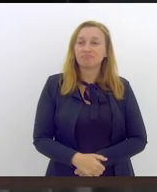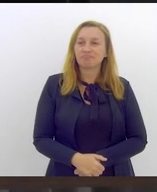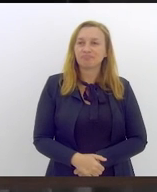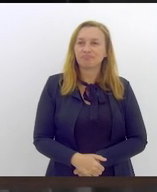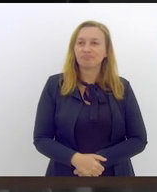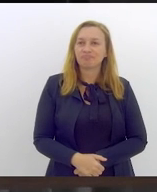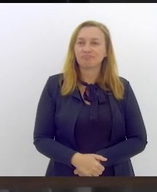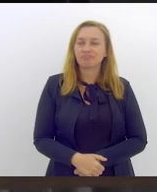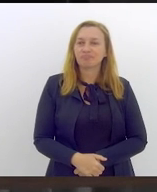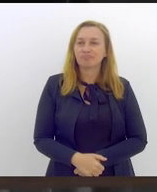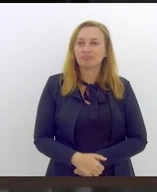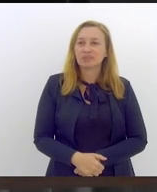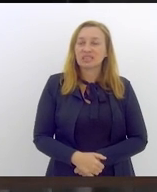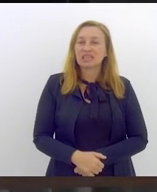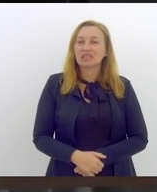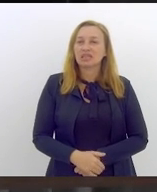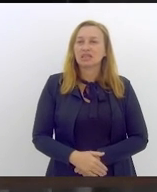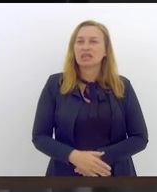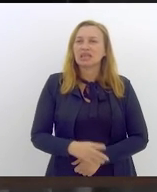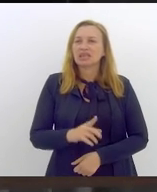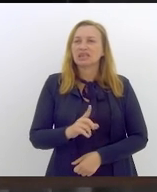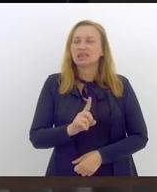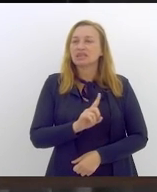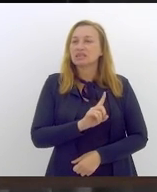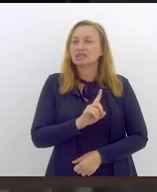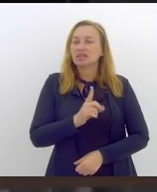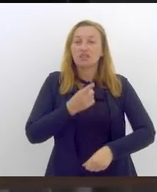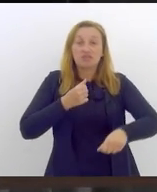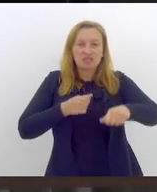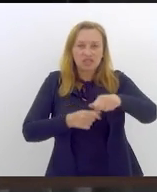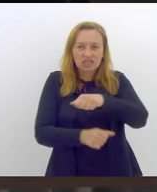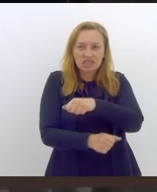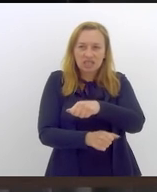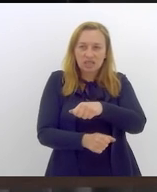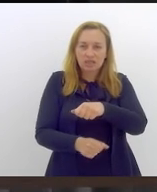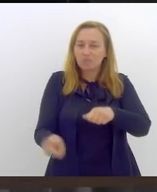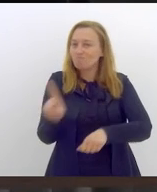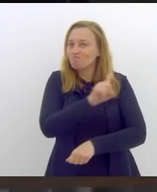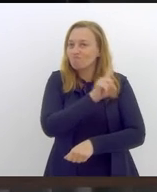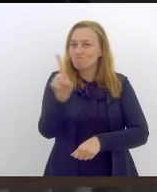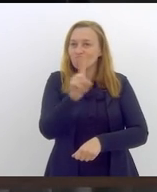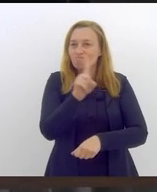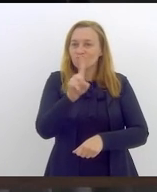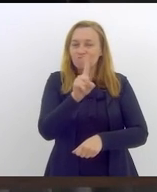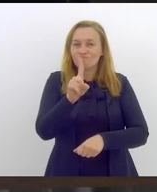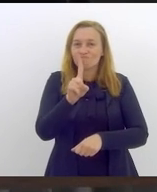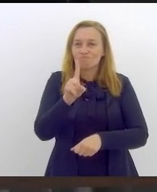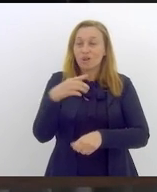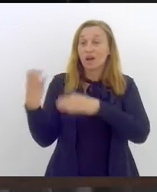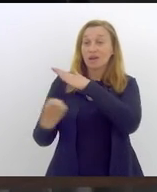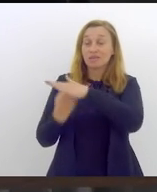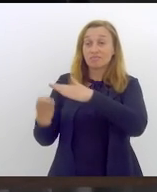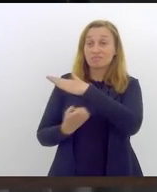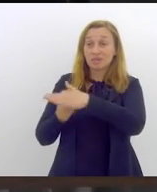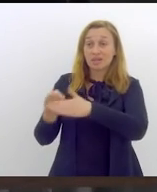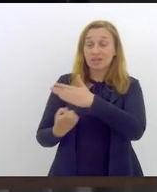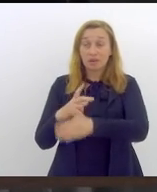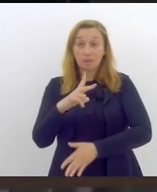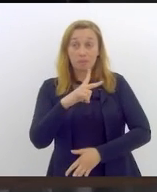nenhum financiamento as organizações privadas autodenominadas